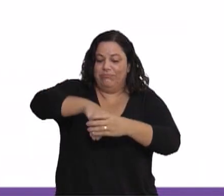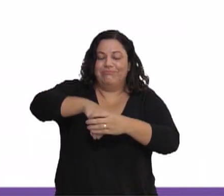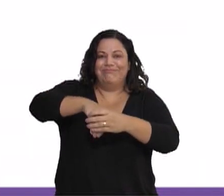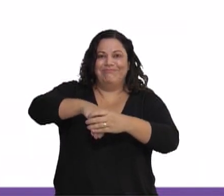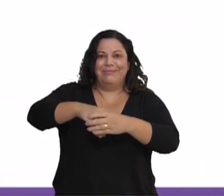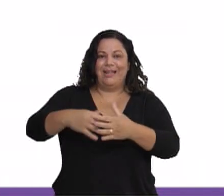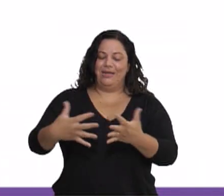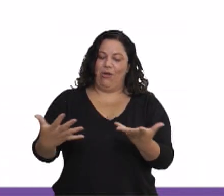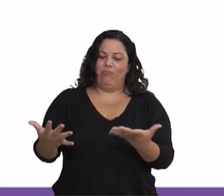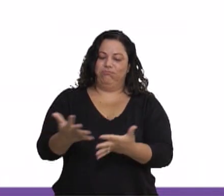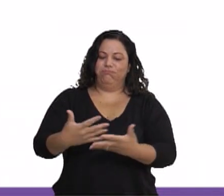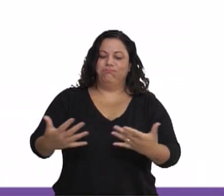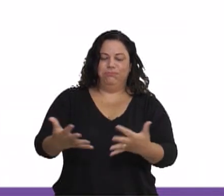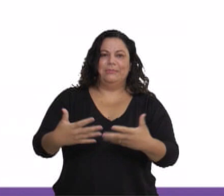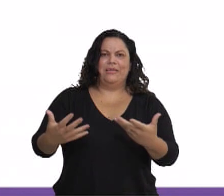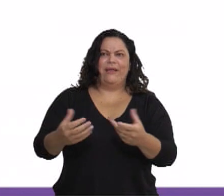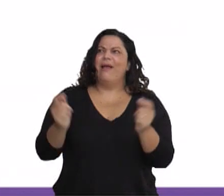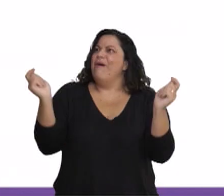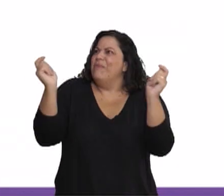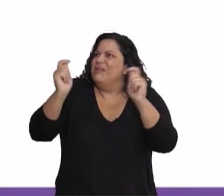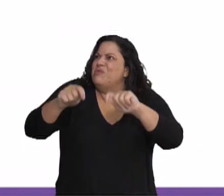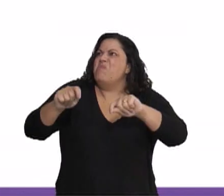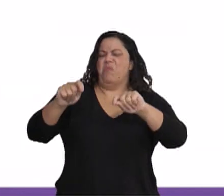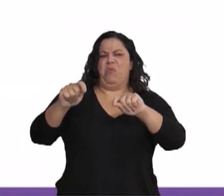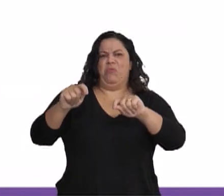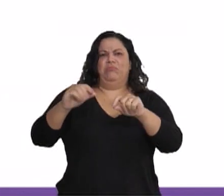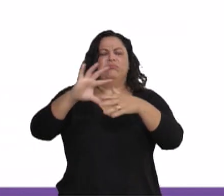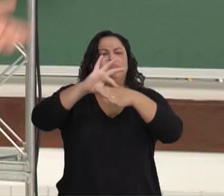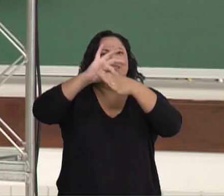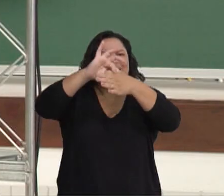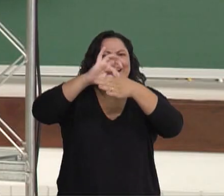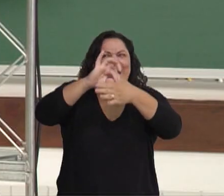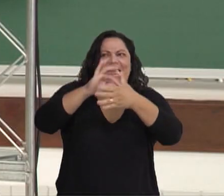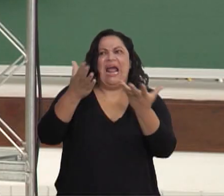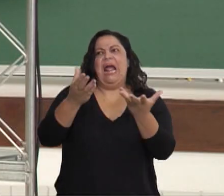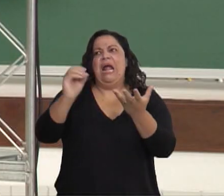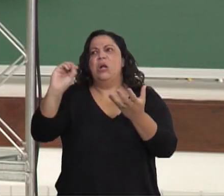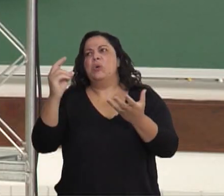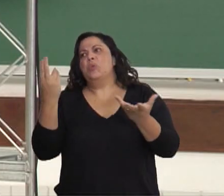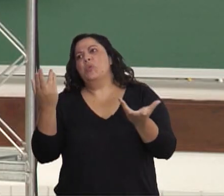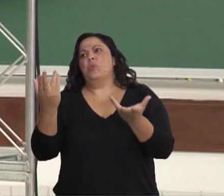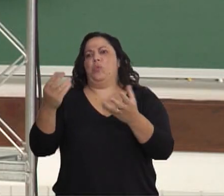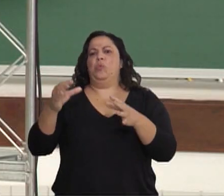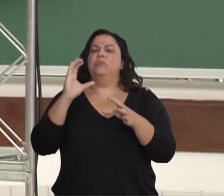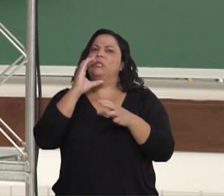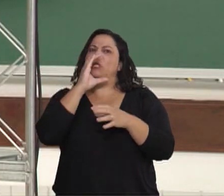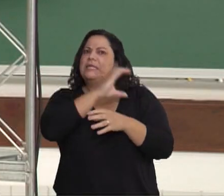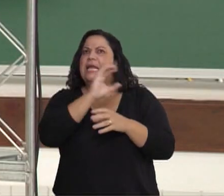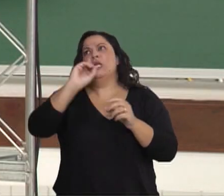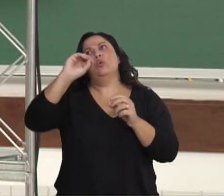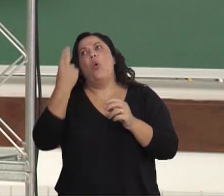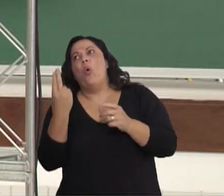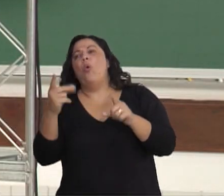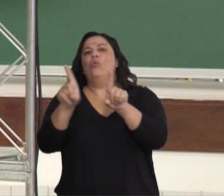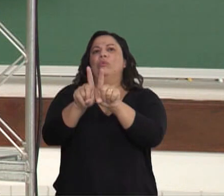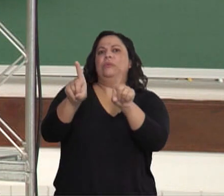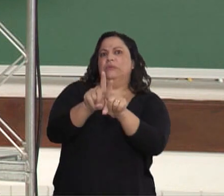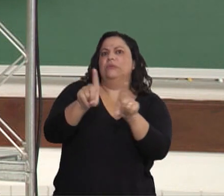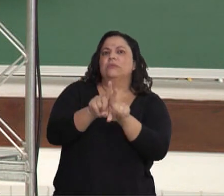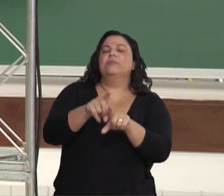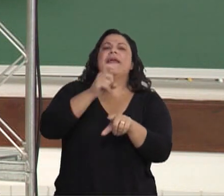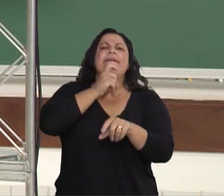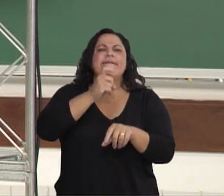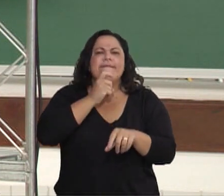exemplo, ali carne para deixar ela refrigerada, para que eu consiga estar fazendo um deslocamento, uma viagem de 3 a 4 horas,